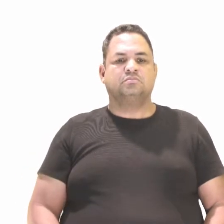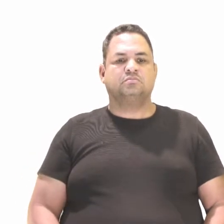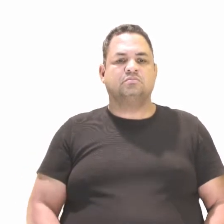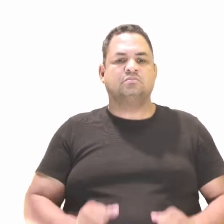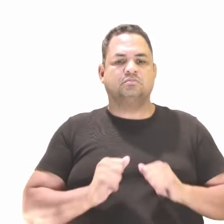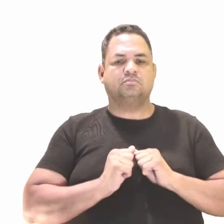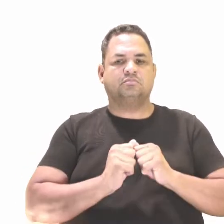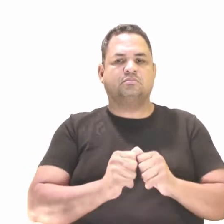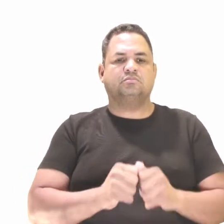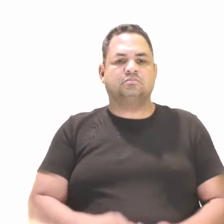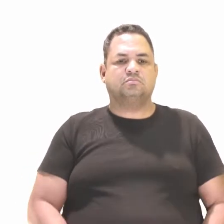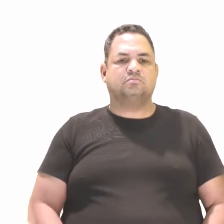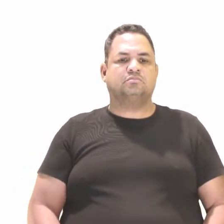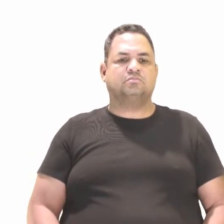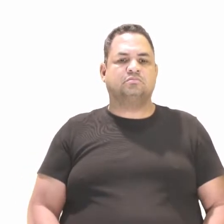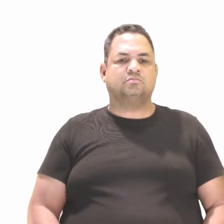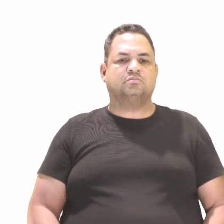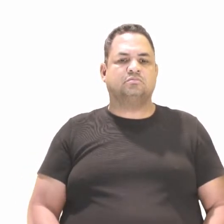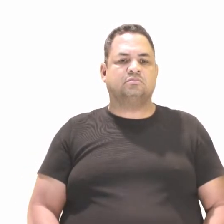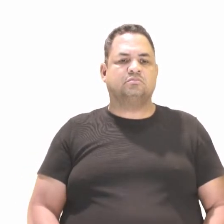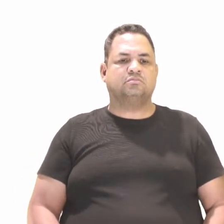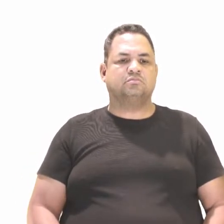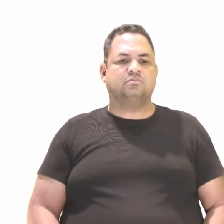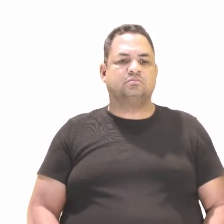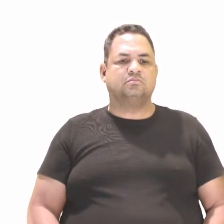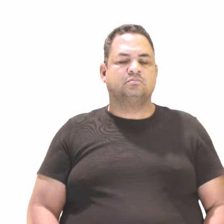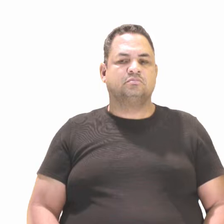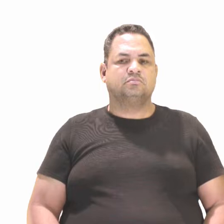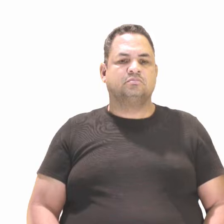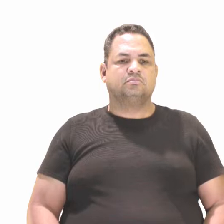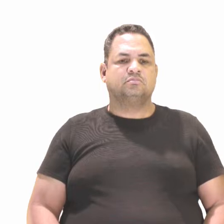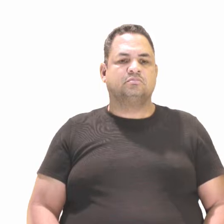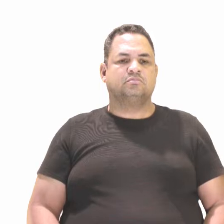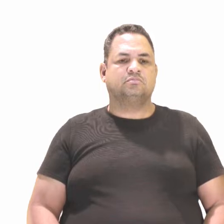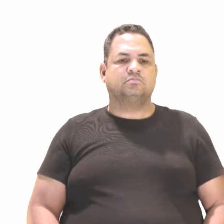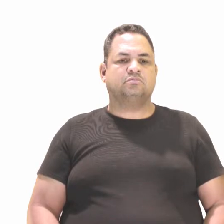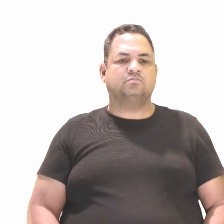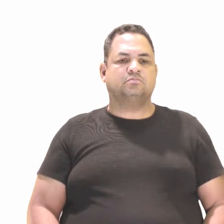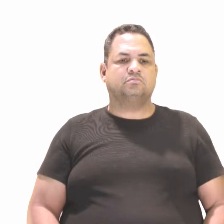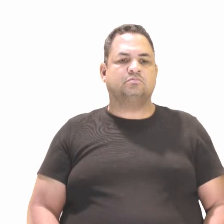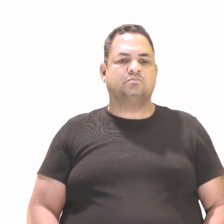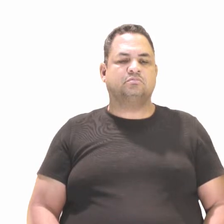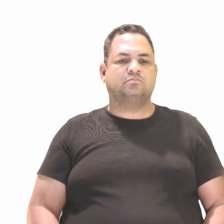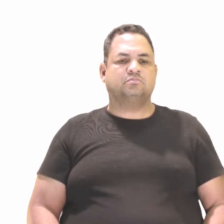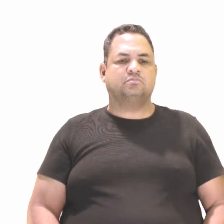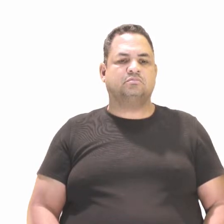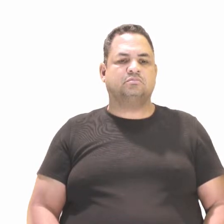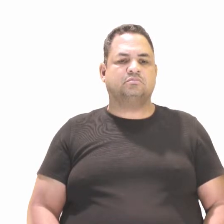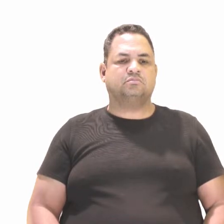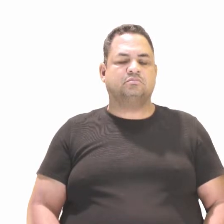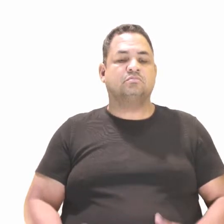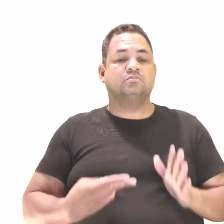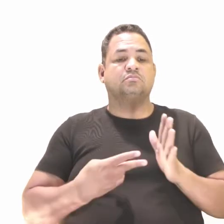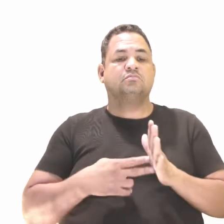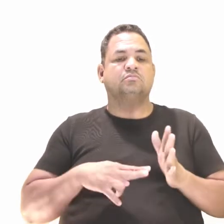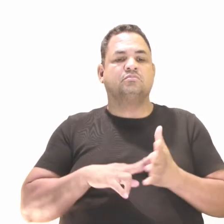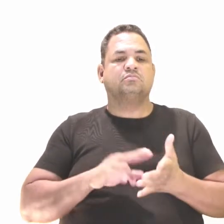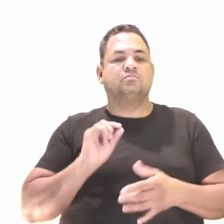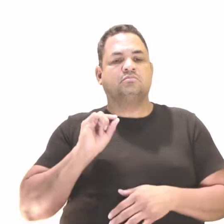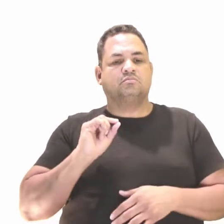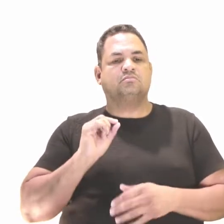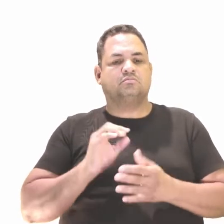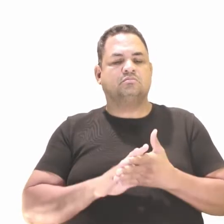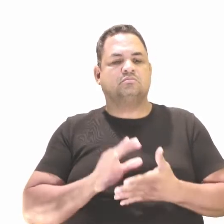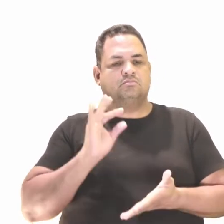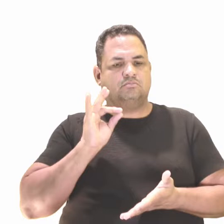vir junto, ou de ir junto no caso? Daí o Dave responde sure, que significa o quê?